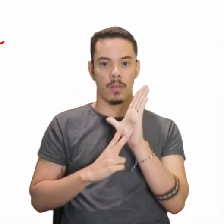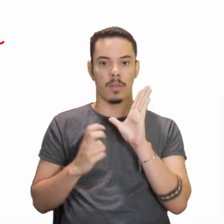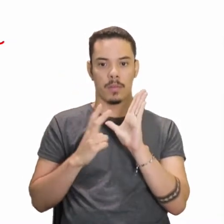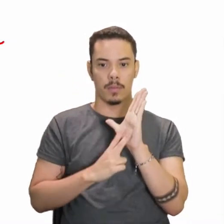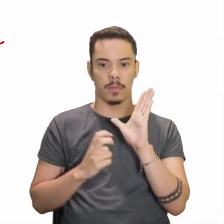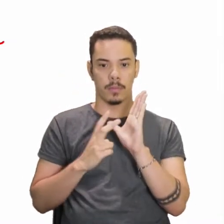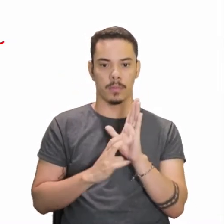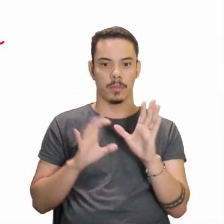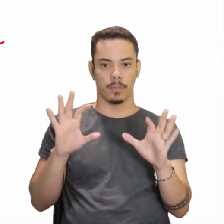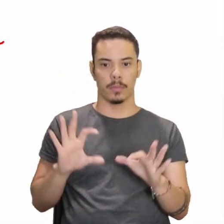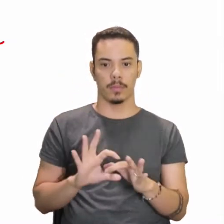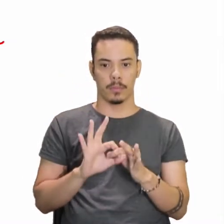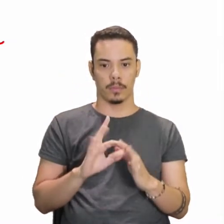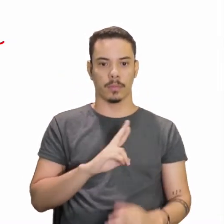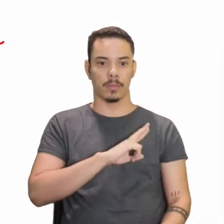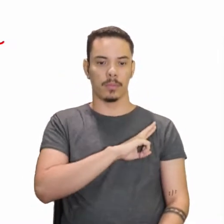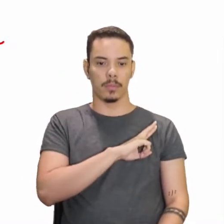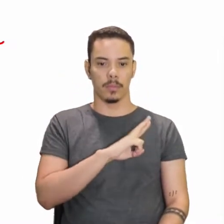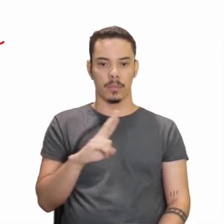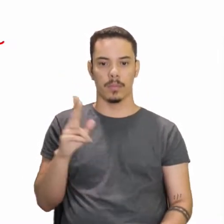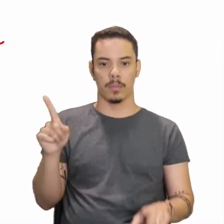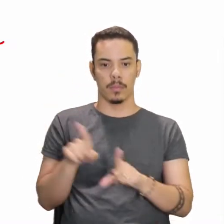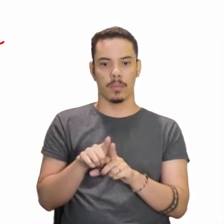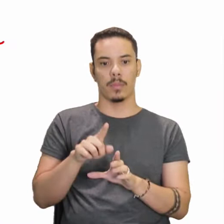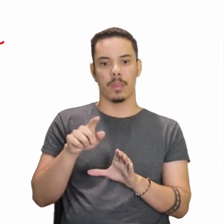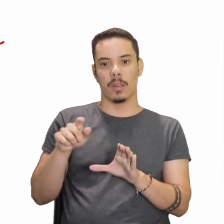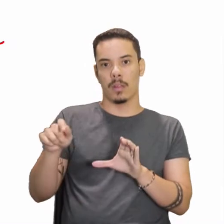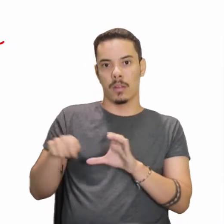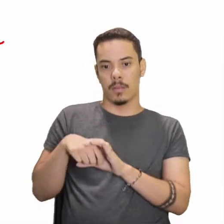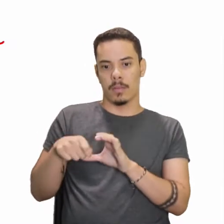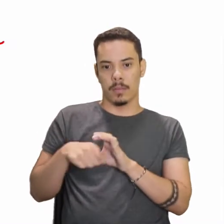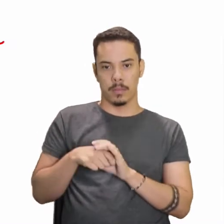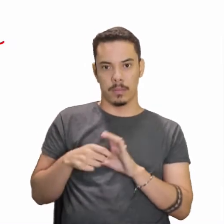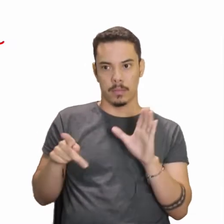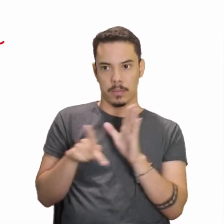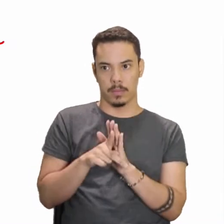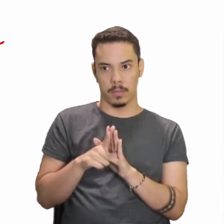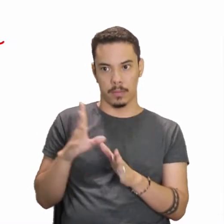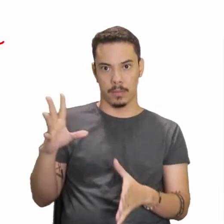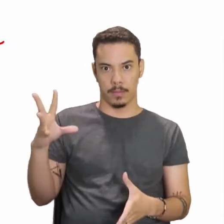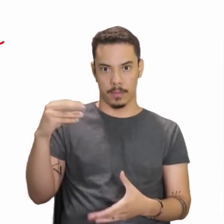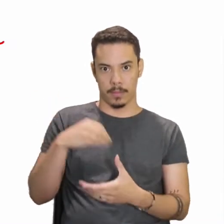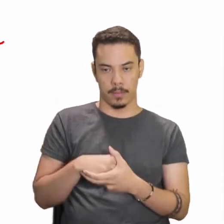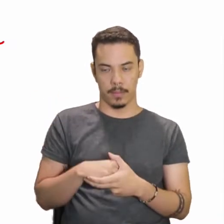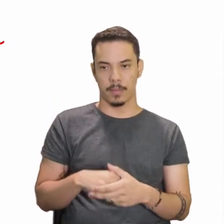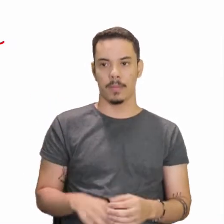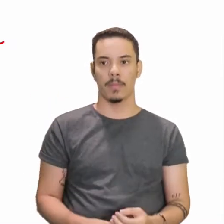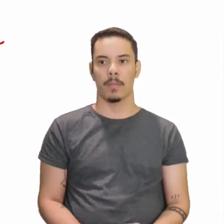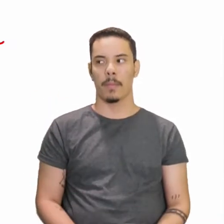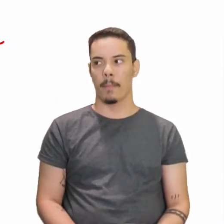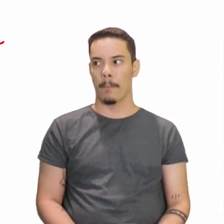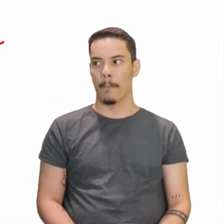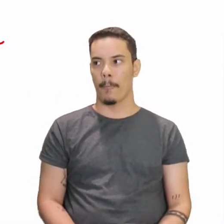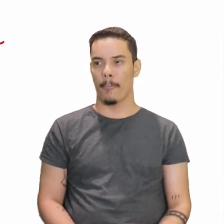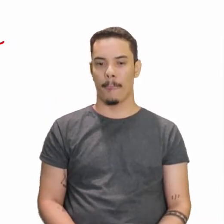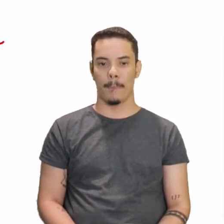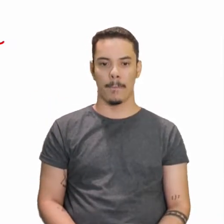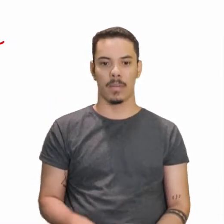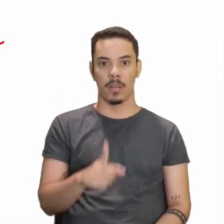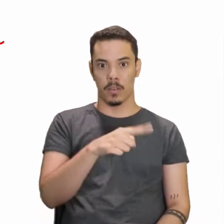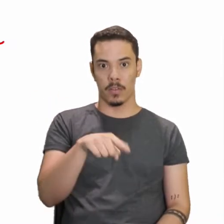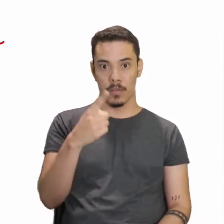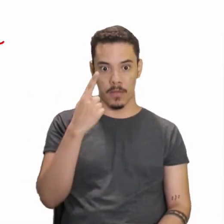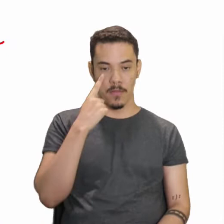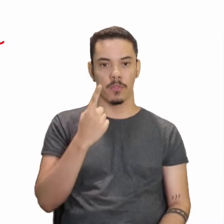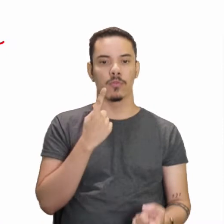à religião e à cozinha afro-brasileiras. É ali que você vai ver, certo? Esse diálogo